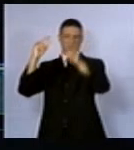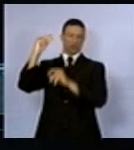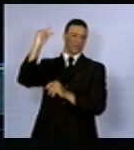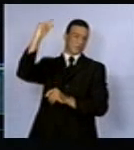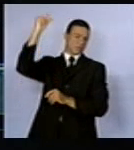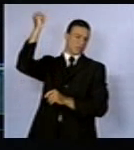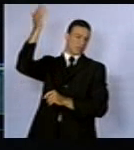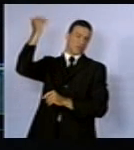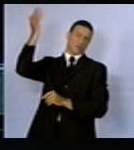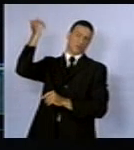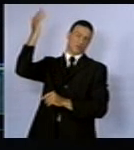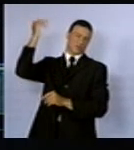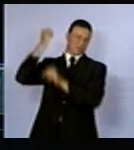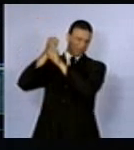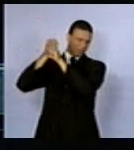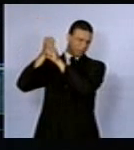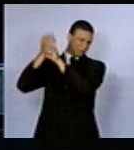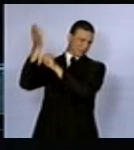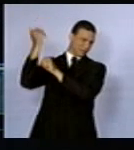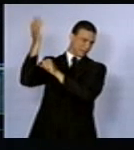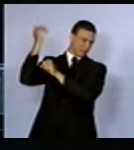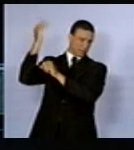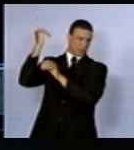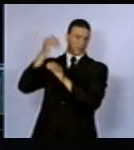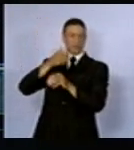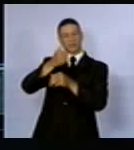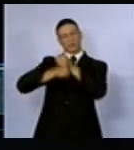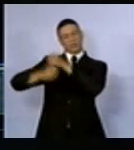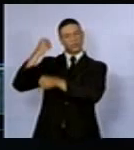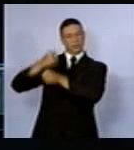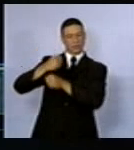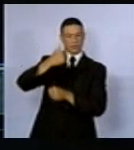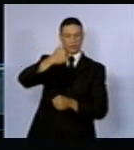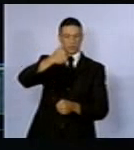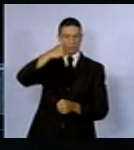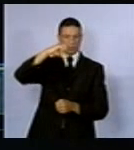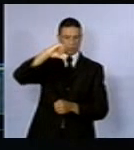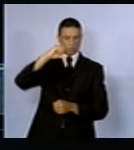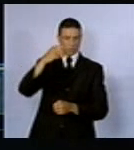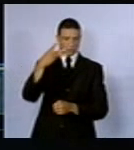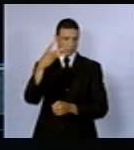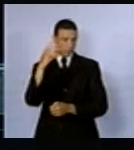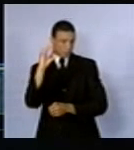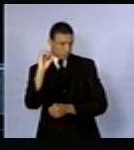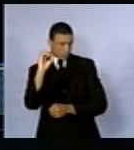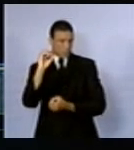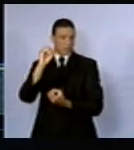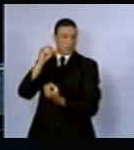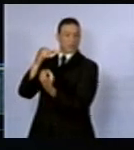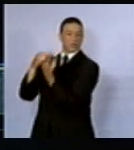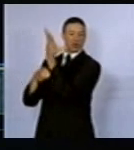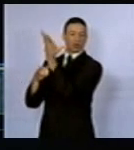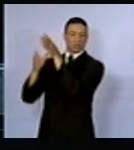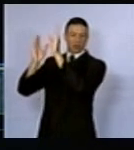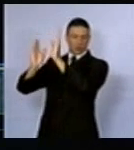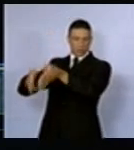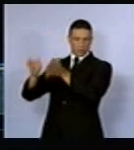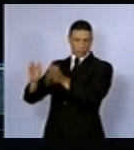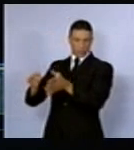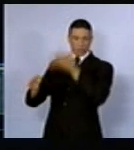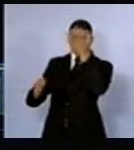essa especificamente, já começa, já na década de 30, a estar ali presente, mas a região não era